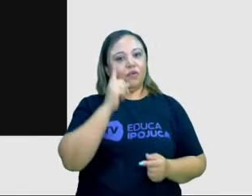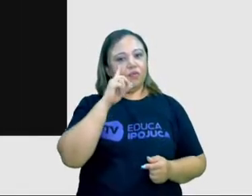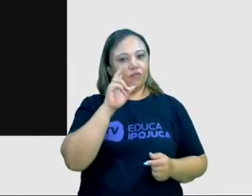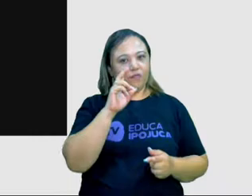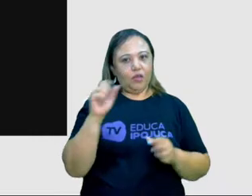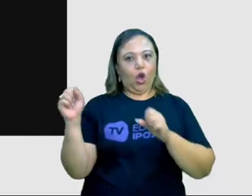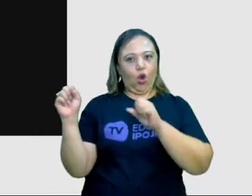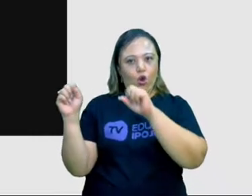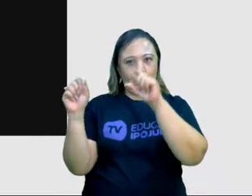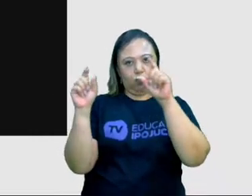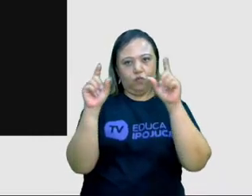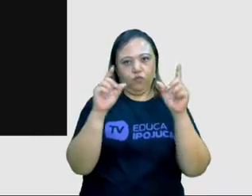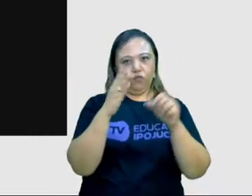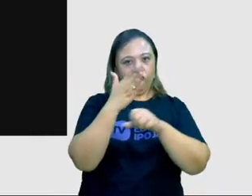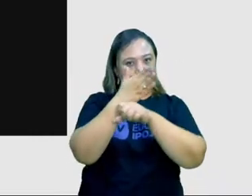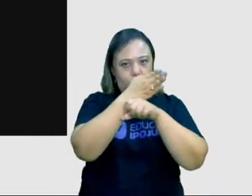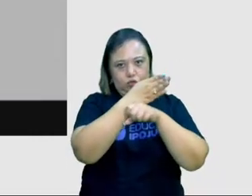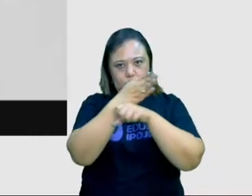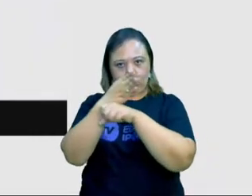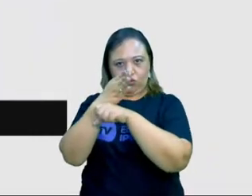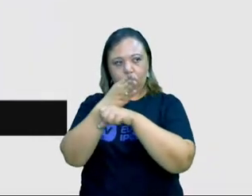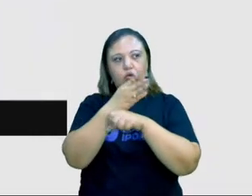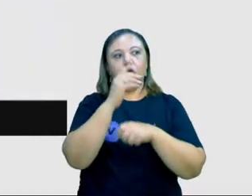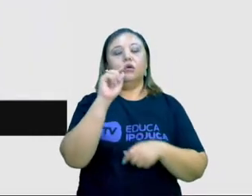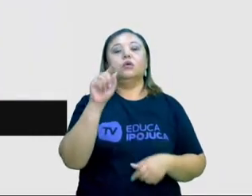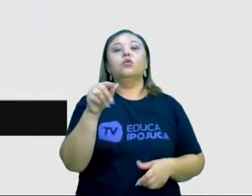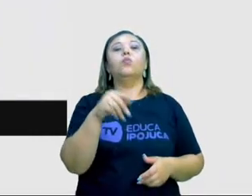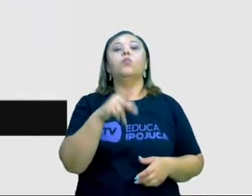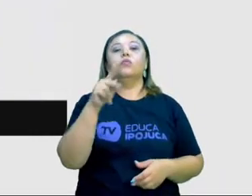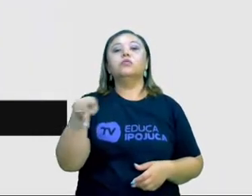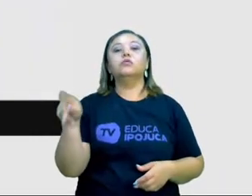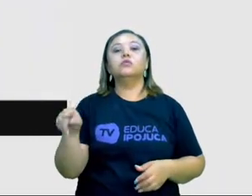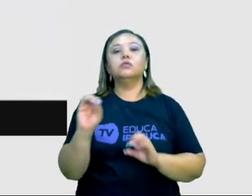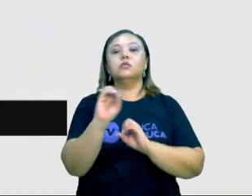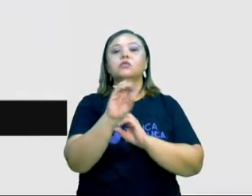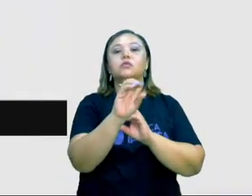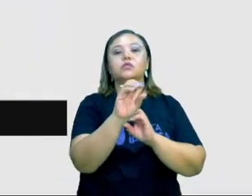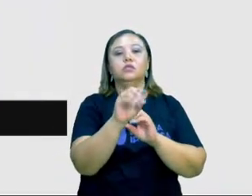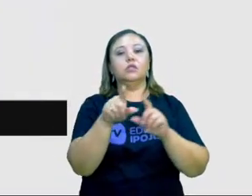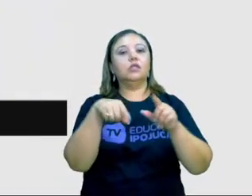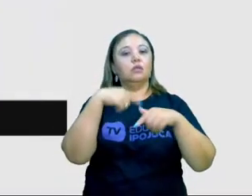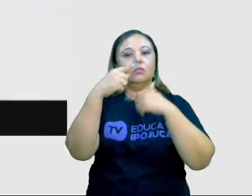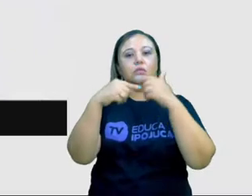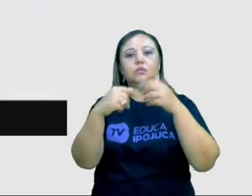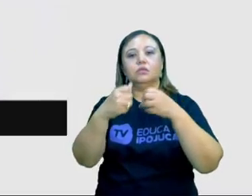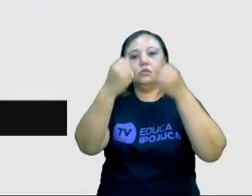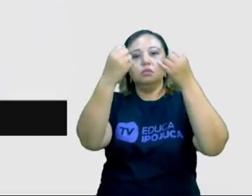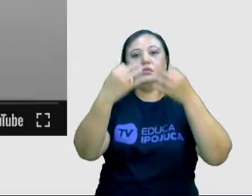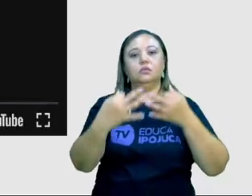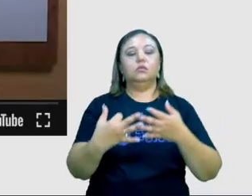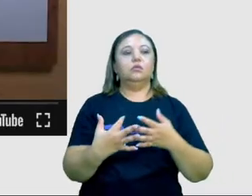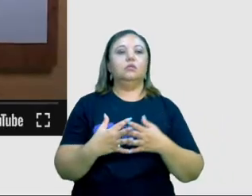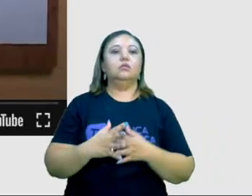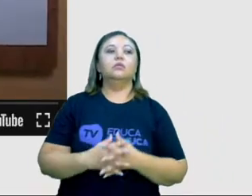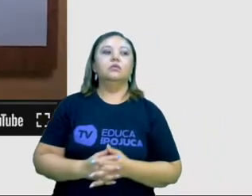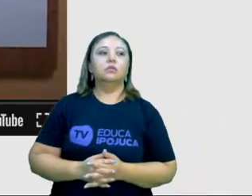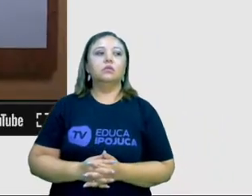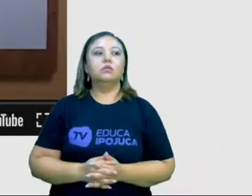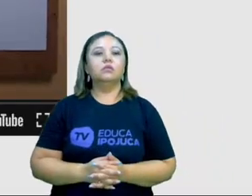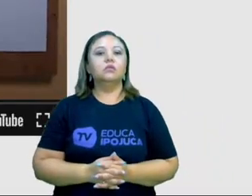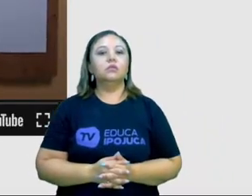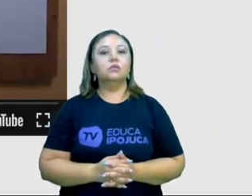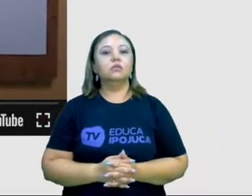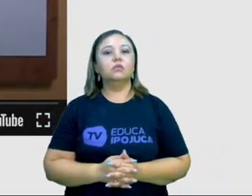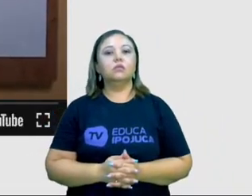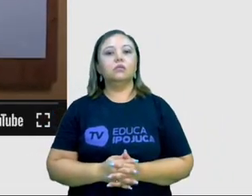um vídeo para ver uma estratégia que esse professor está ensinando e Tia vai comentar sobre ela daqui a pouco. Olá,